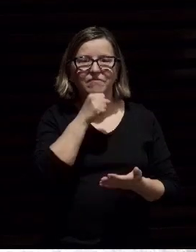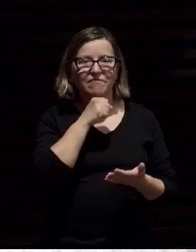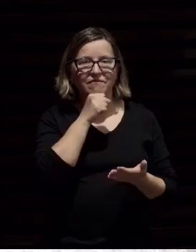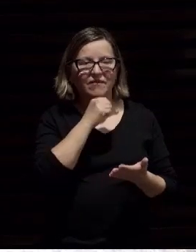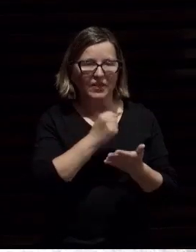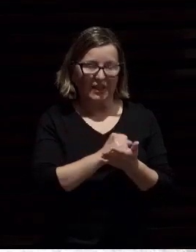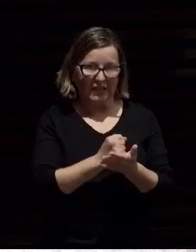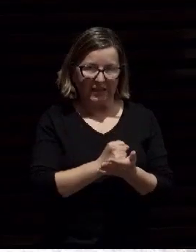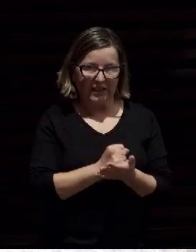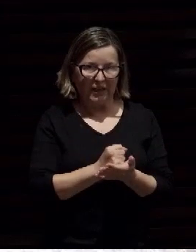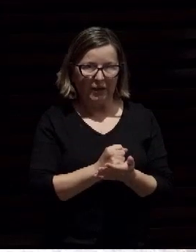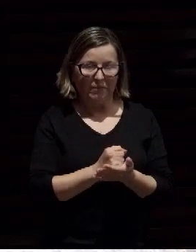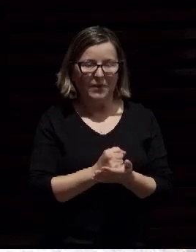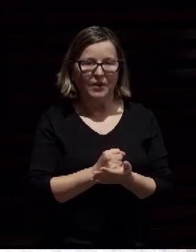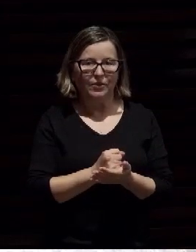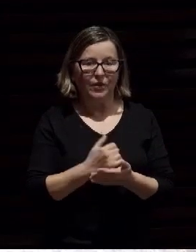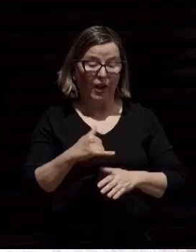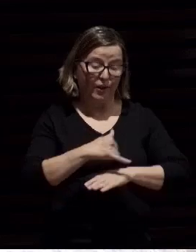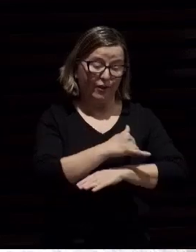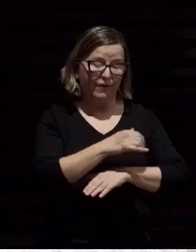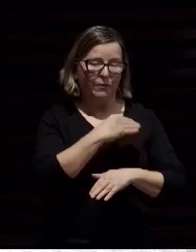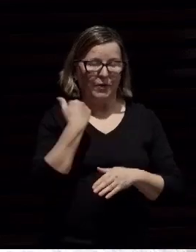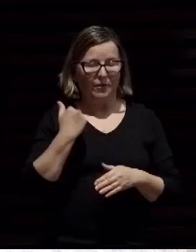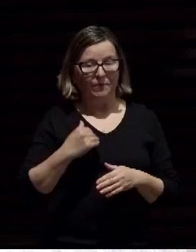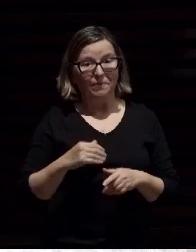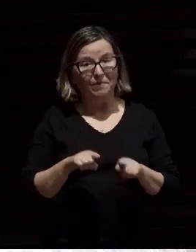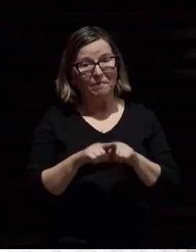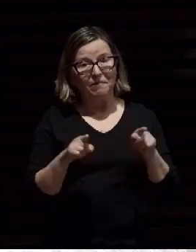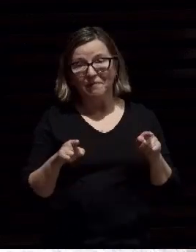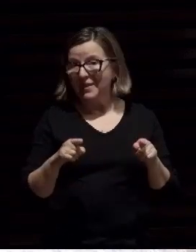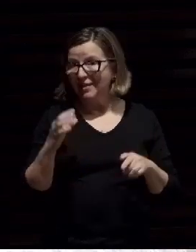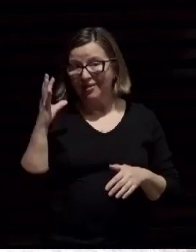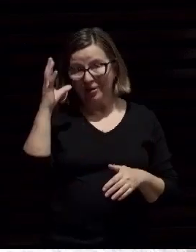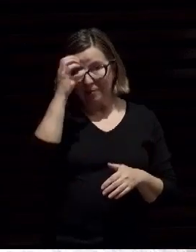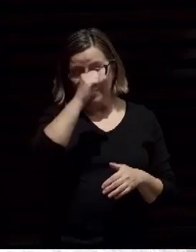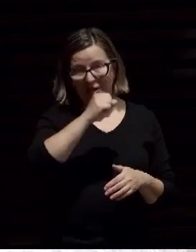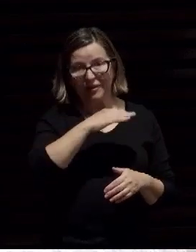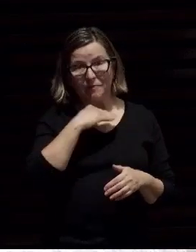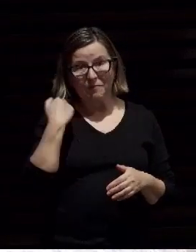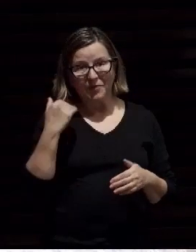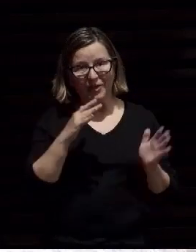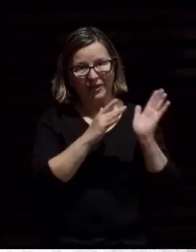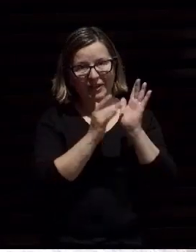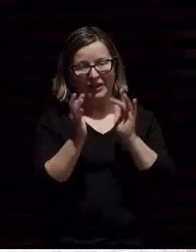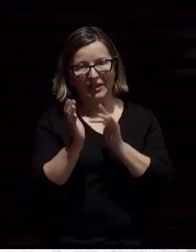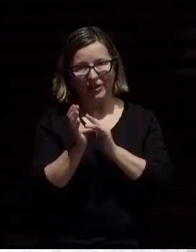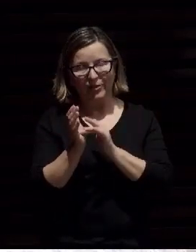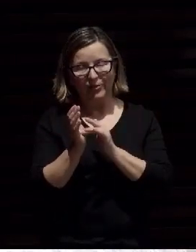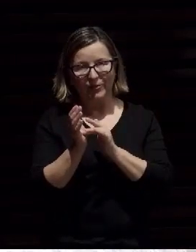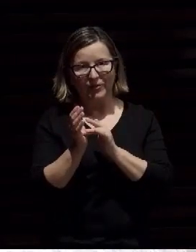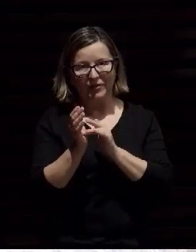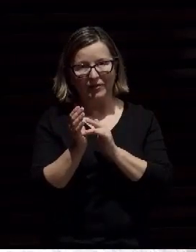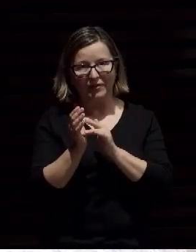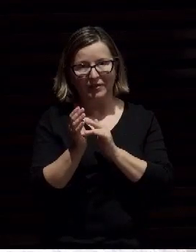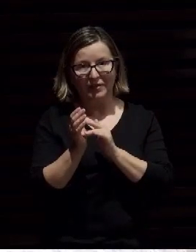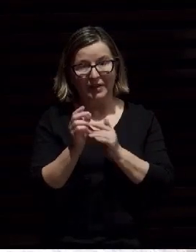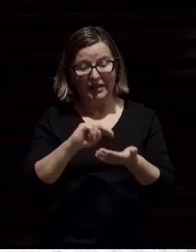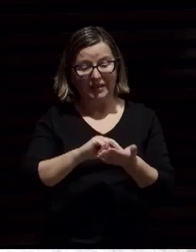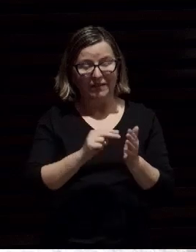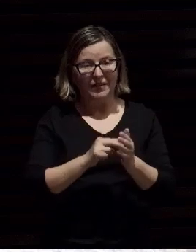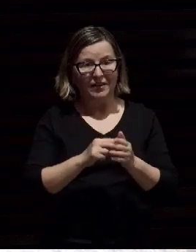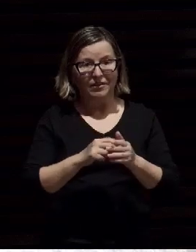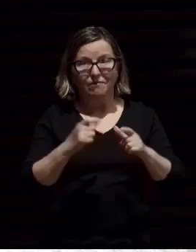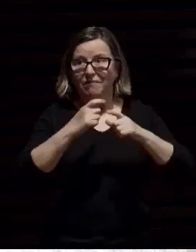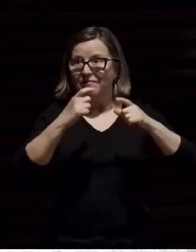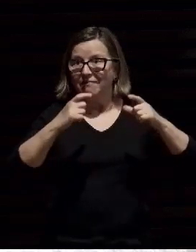Mas eles não compreendem que a morte de Jesus tem um sentido muito mais amplo. Porque